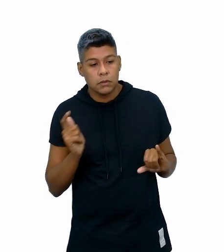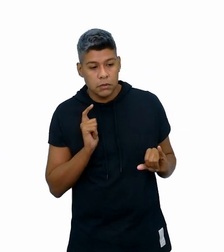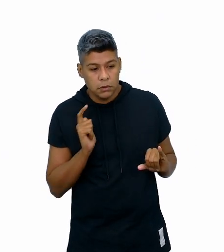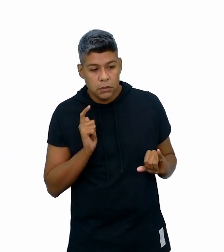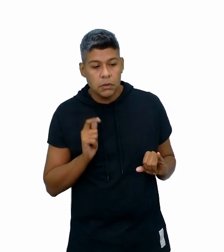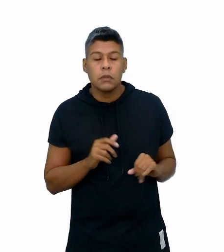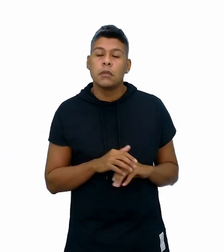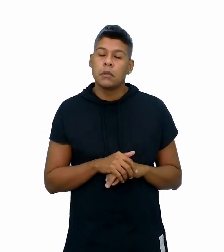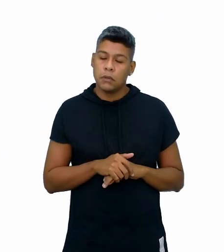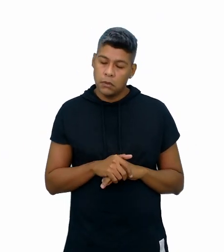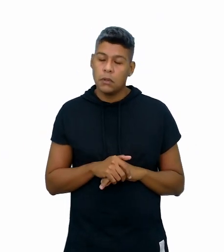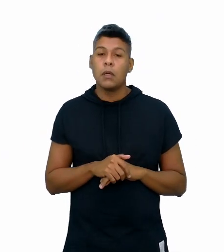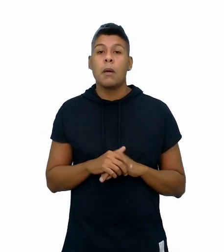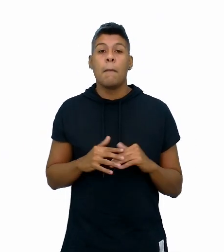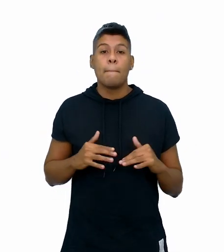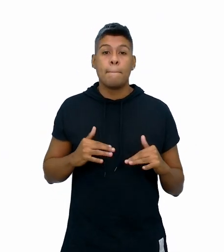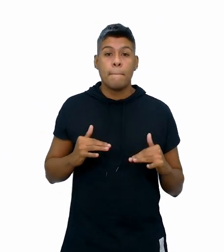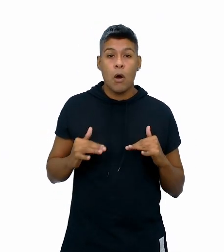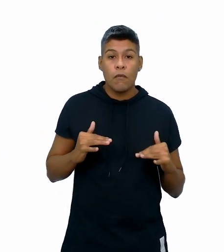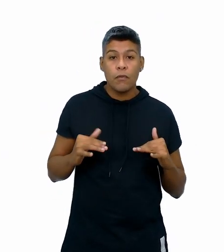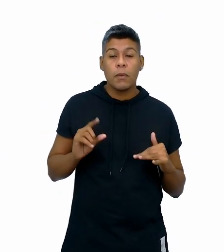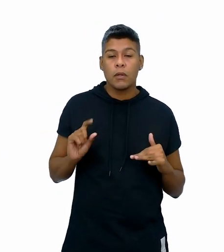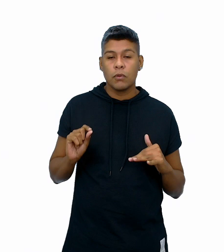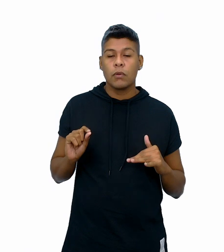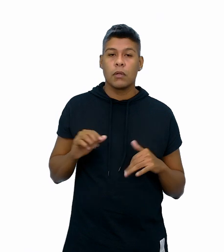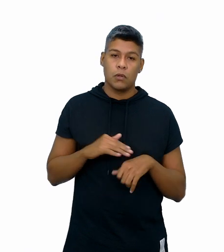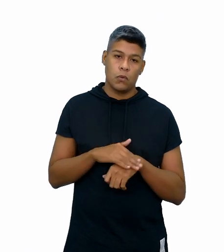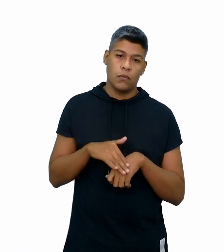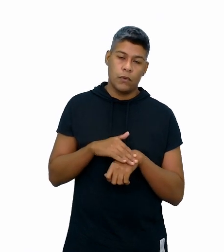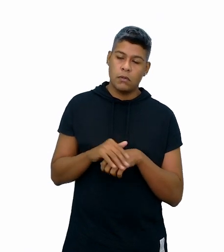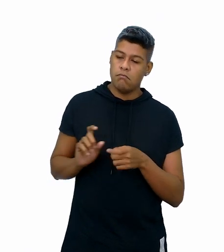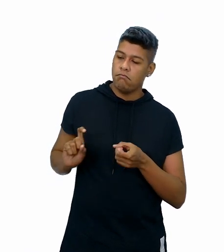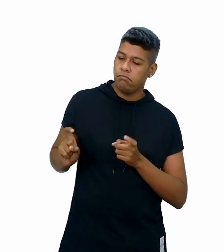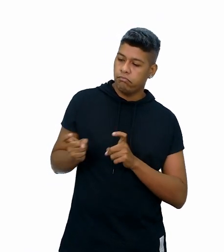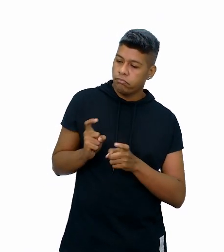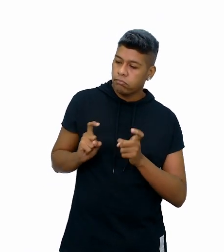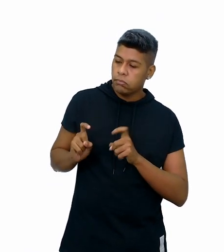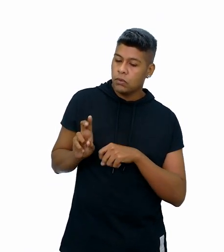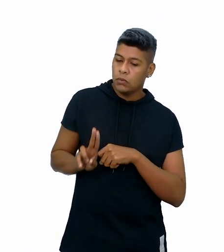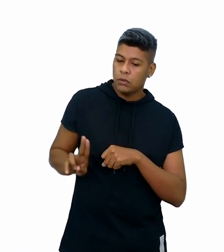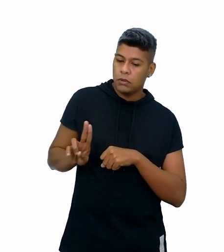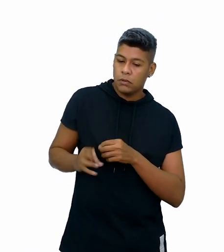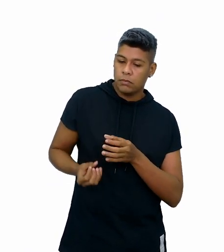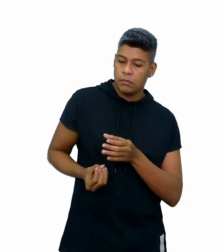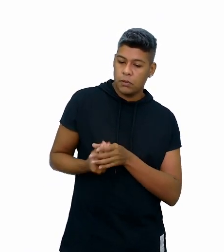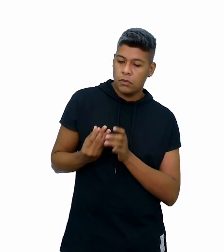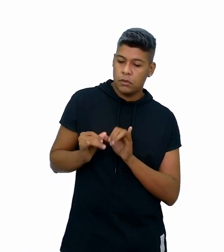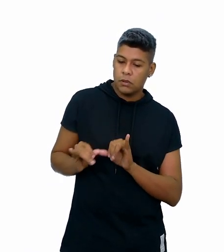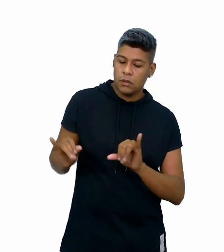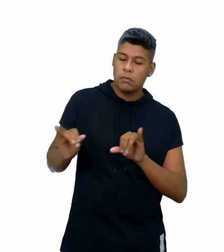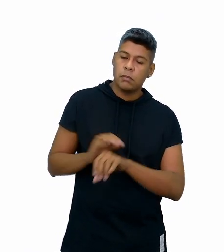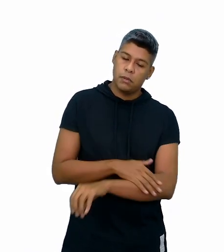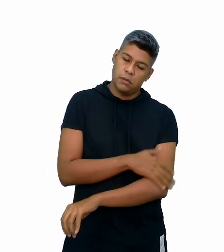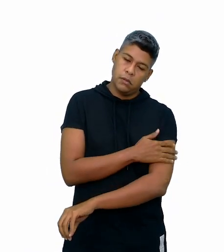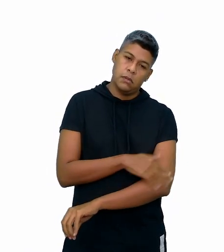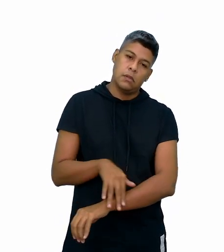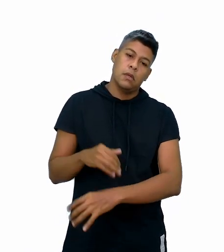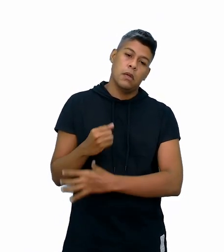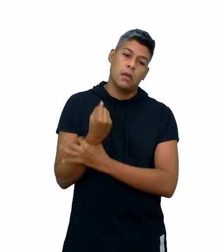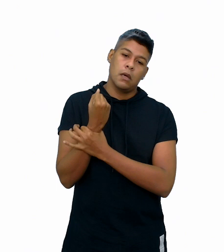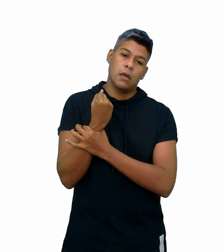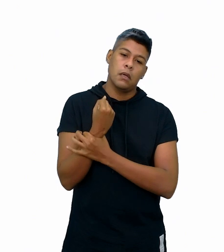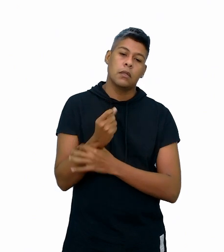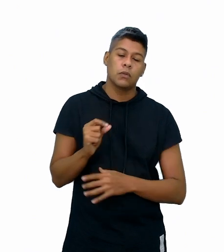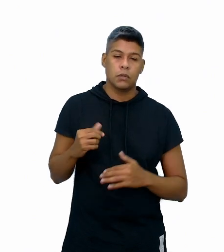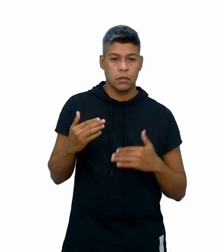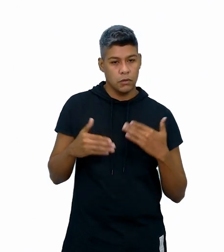jogo, e esse movimento de conversa, esses elementos que eu utilizo para produzir a campanha, é que vão garantir